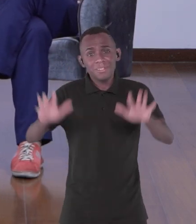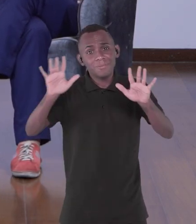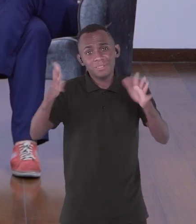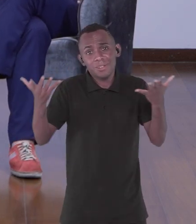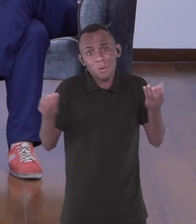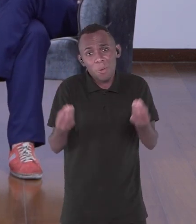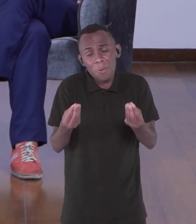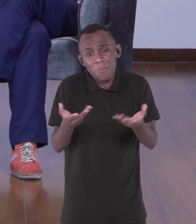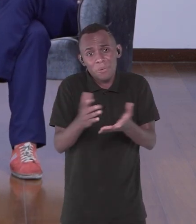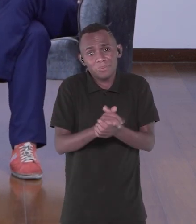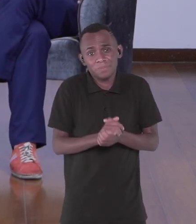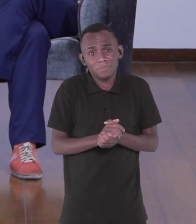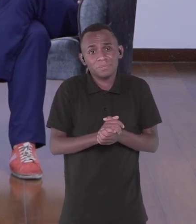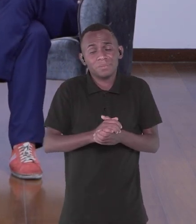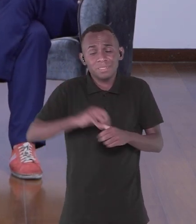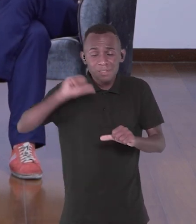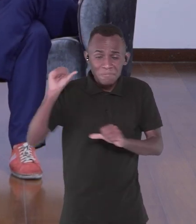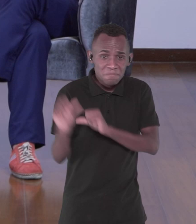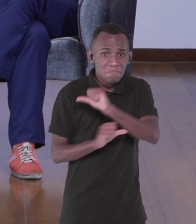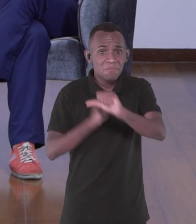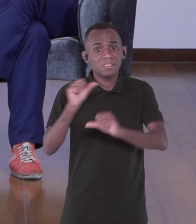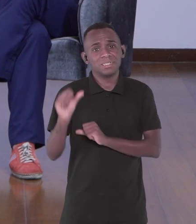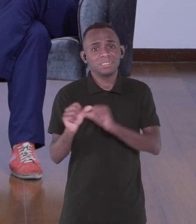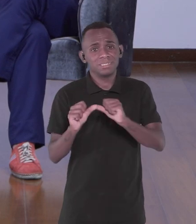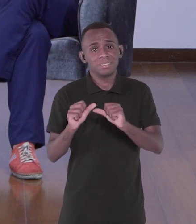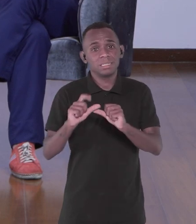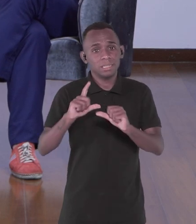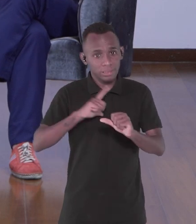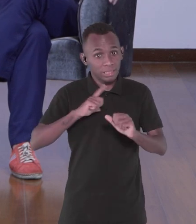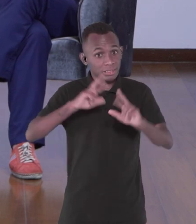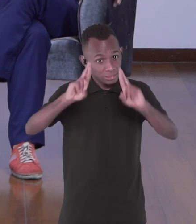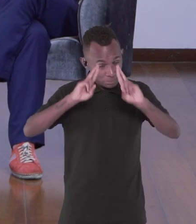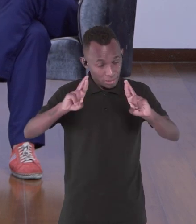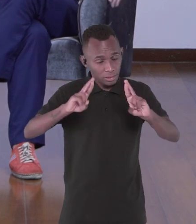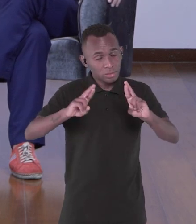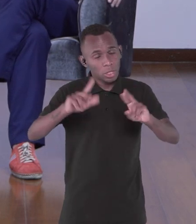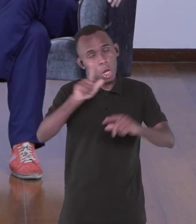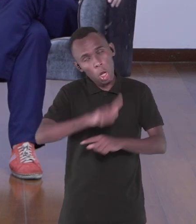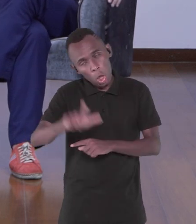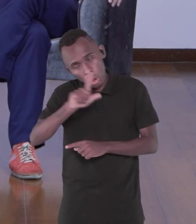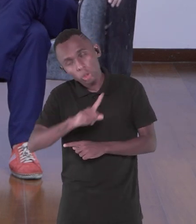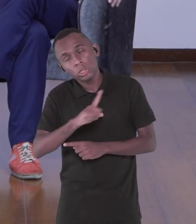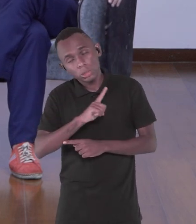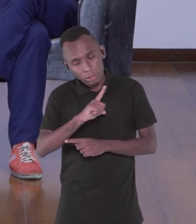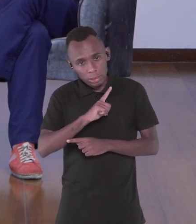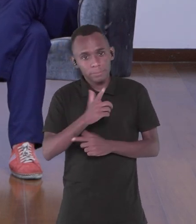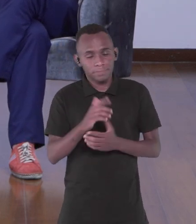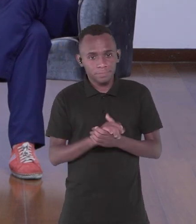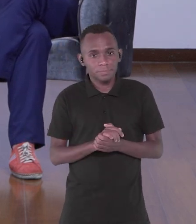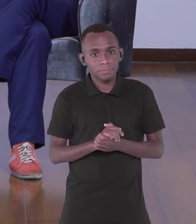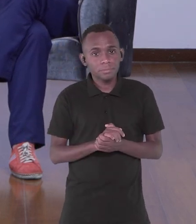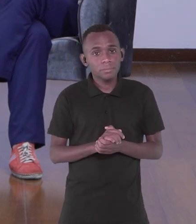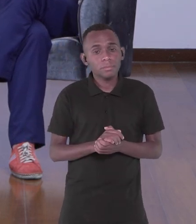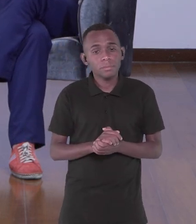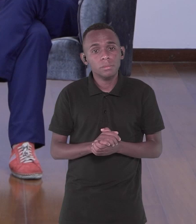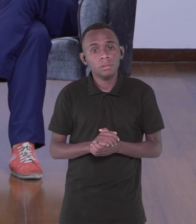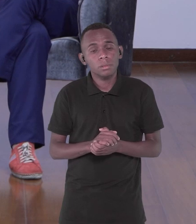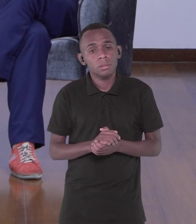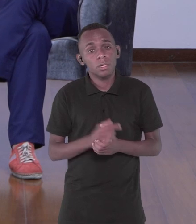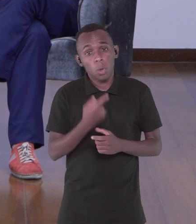né? A volta que dá isso tudo. Então, tem esperança? Tem, certamente. E a última,